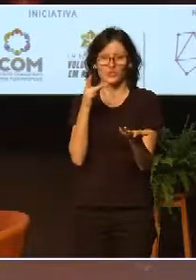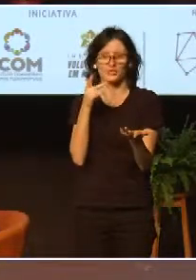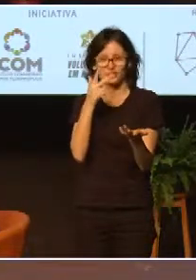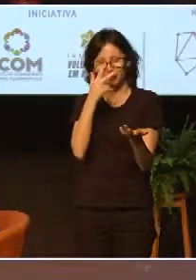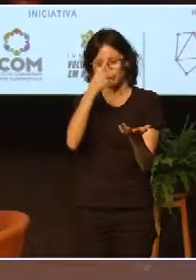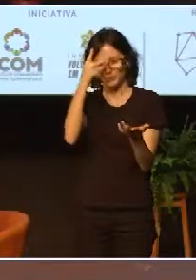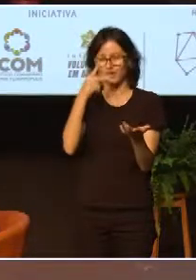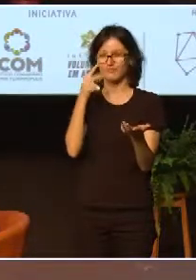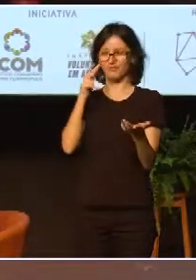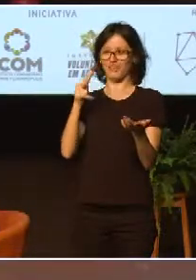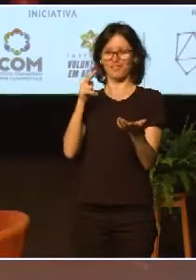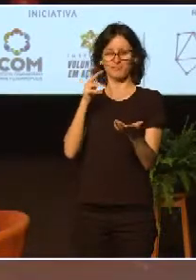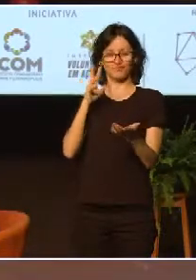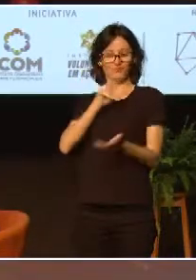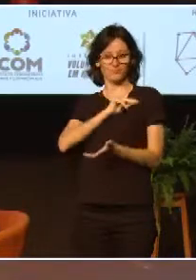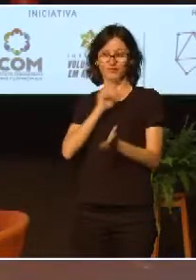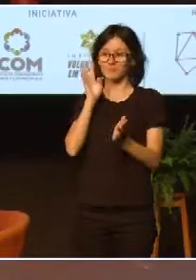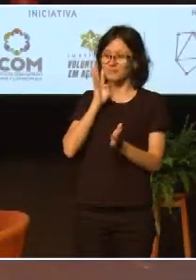fala... Outro dia,